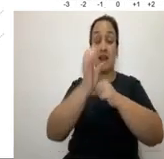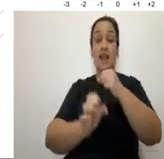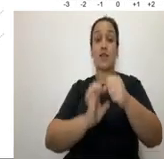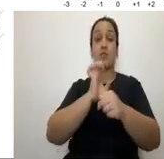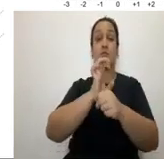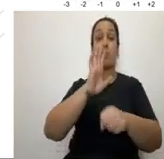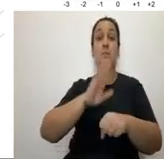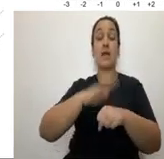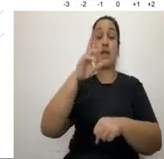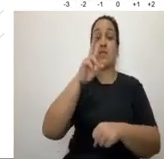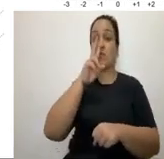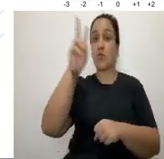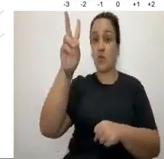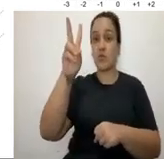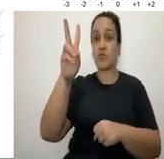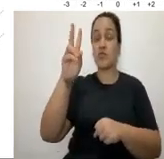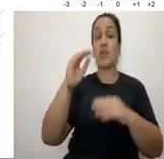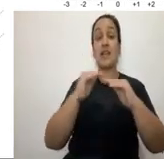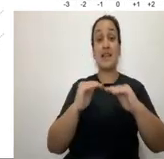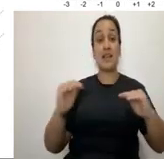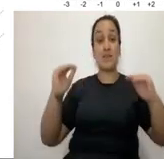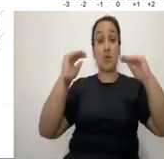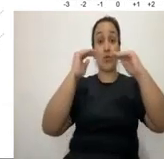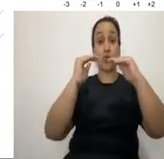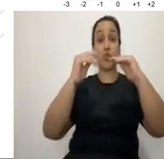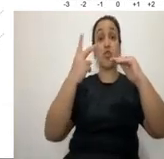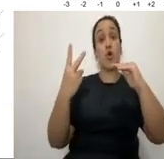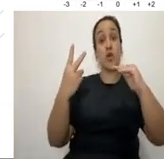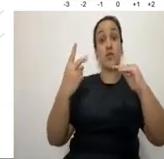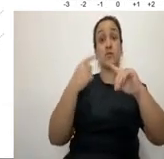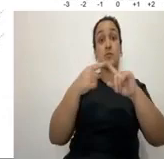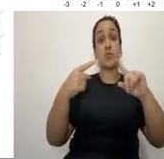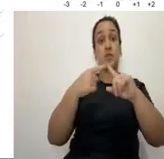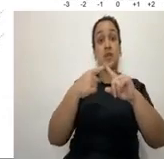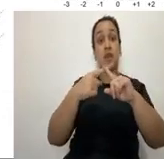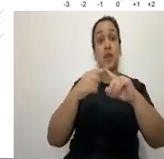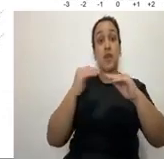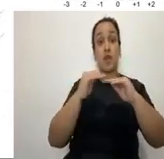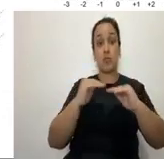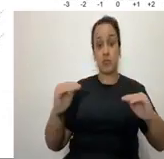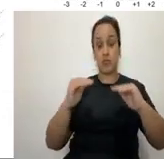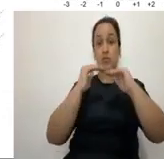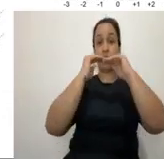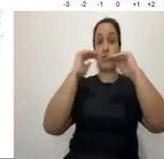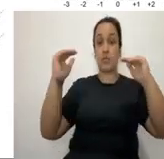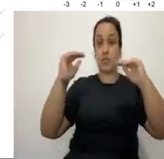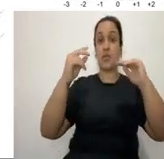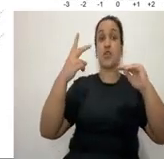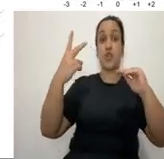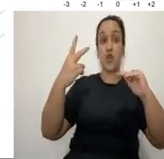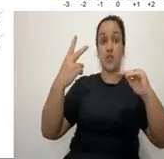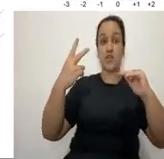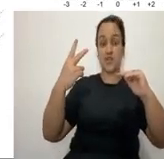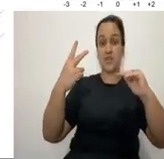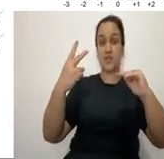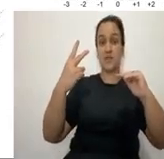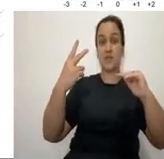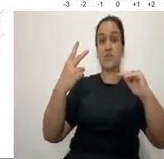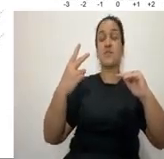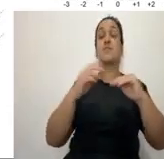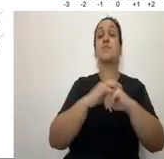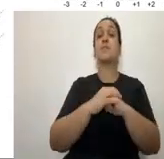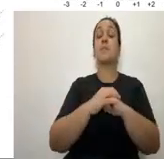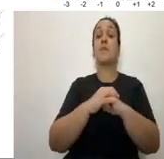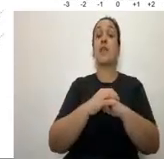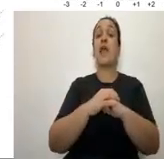números quânticos desse elétron mais energético. Então, o nível dele é o 2, então tá aqui, número quântico principal